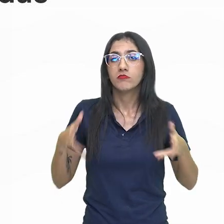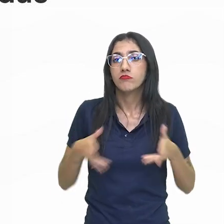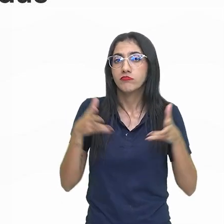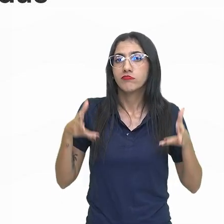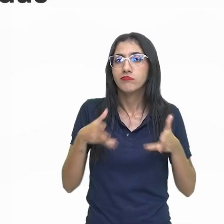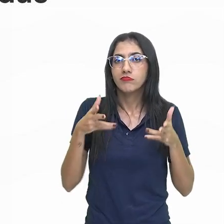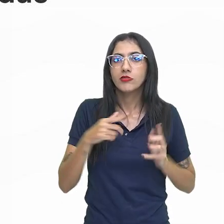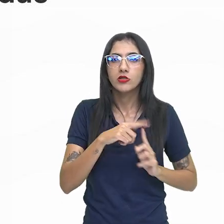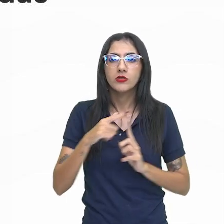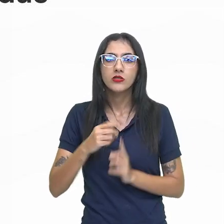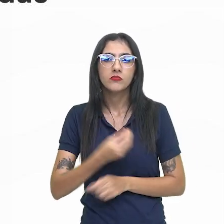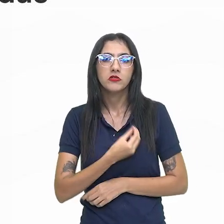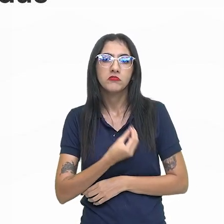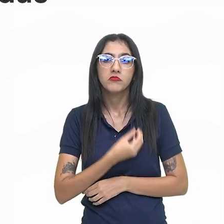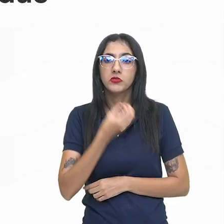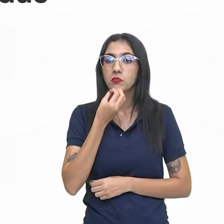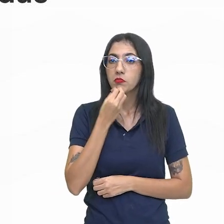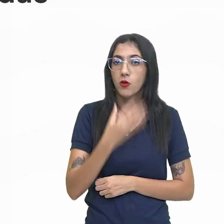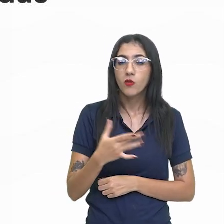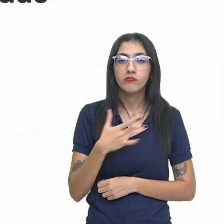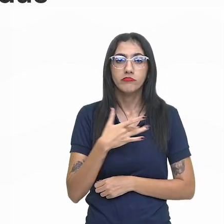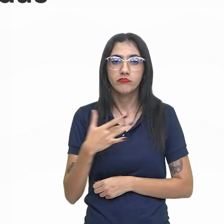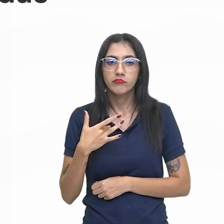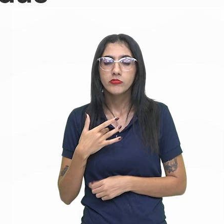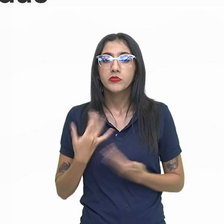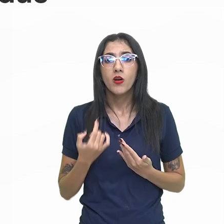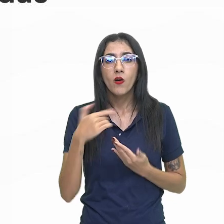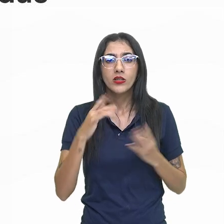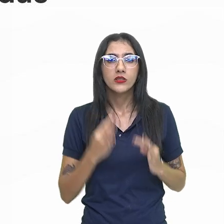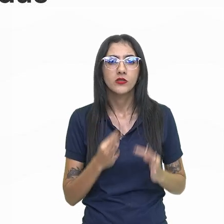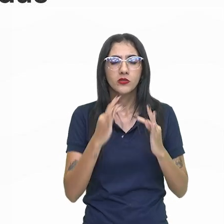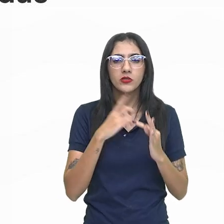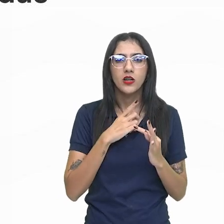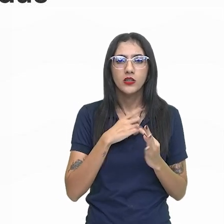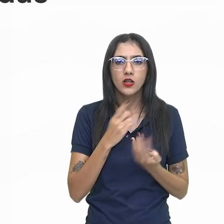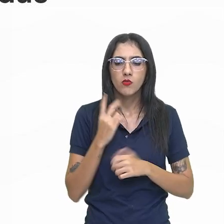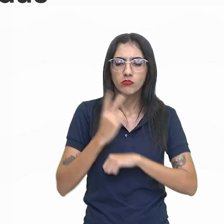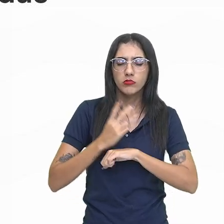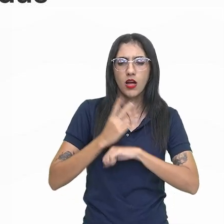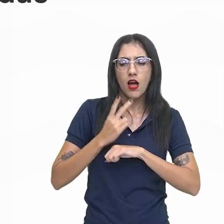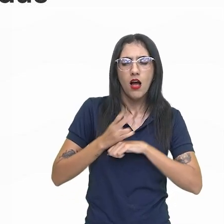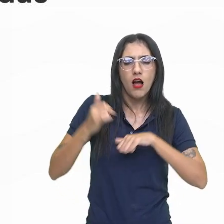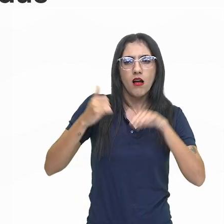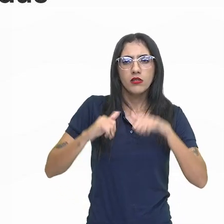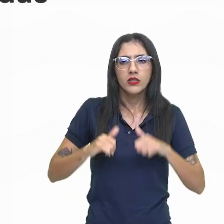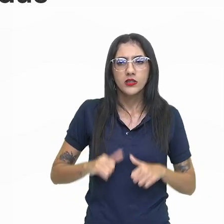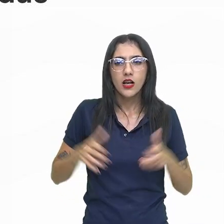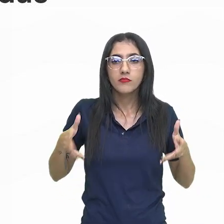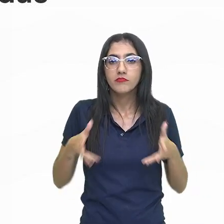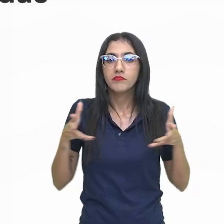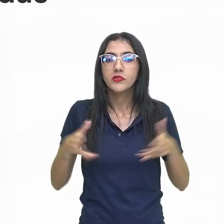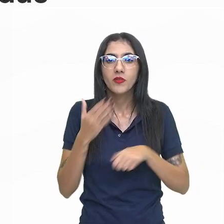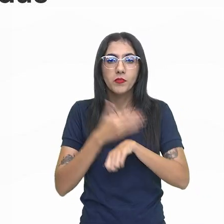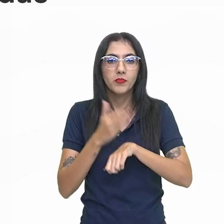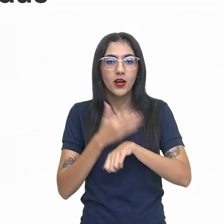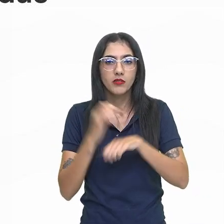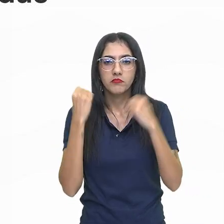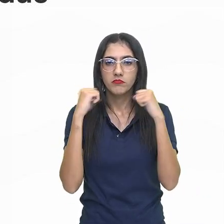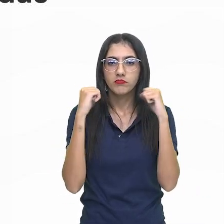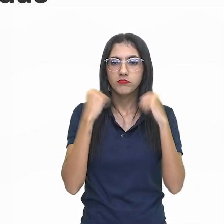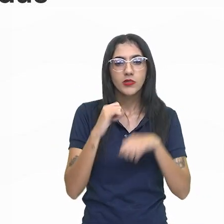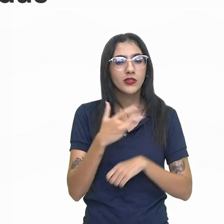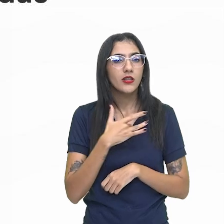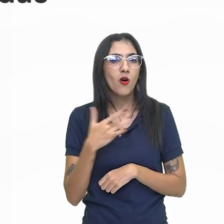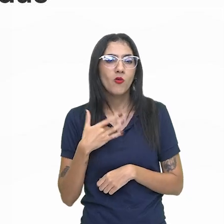vida saudável e ativo. Essas tecnologias elas vão monitorar, rastrear e incentivar a atividade física, a saúde